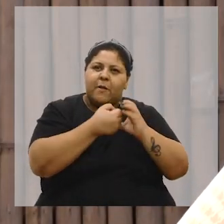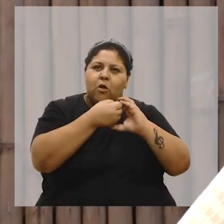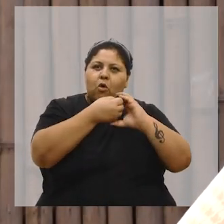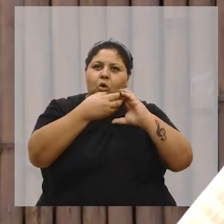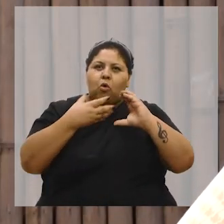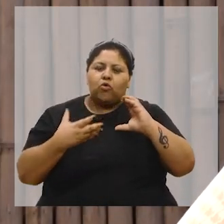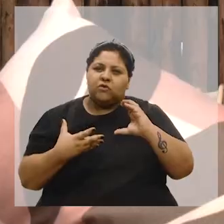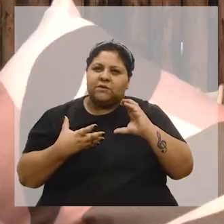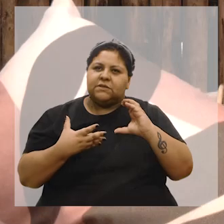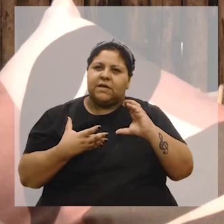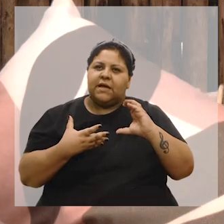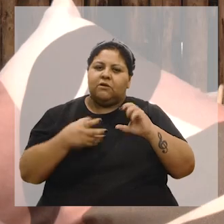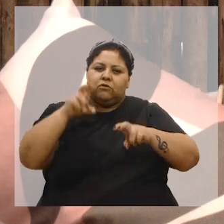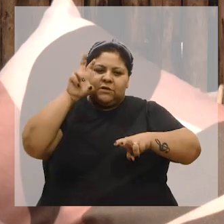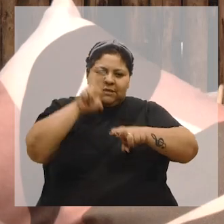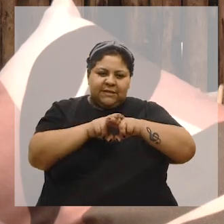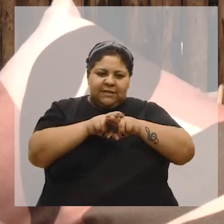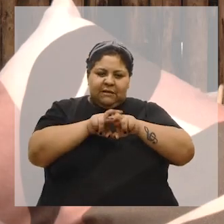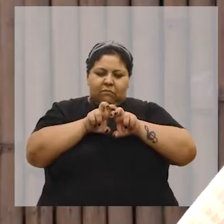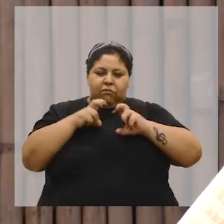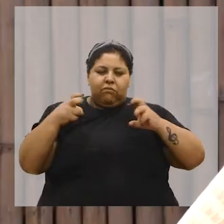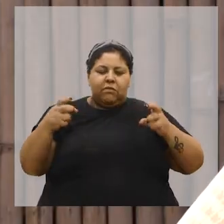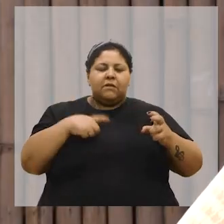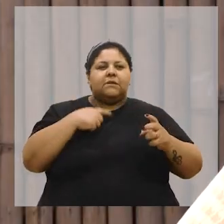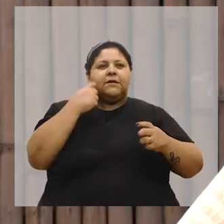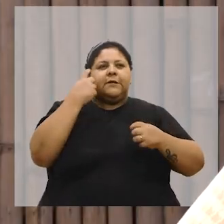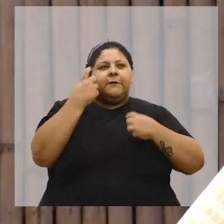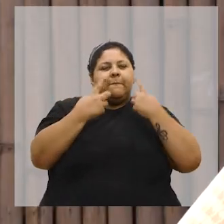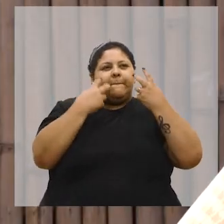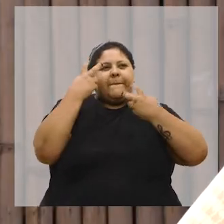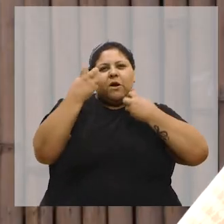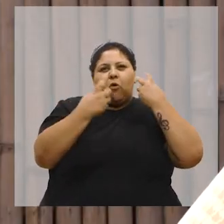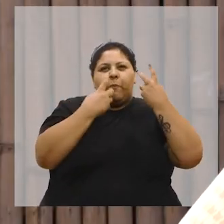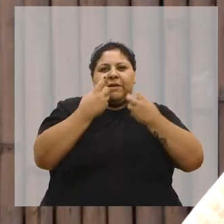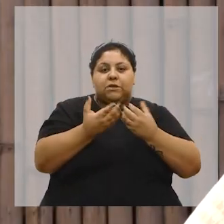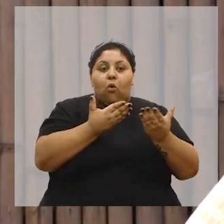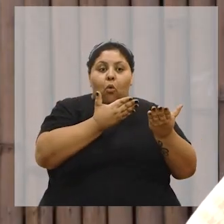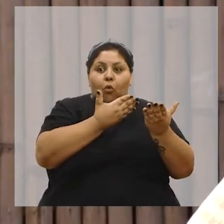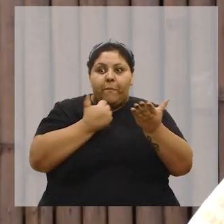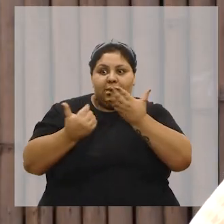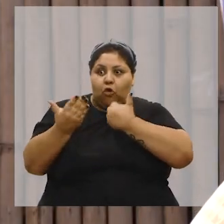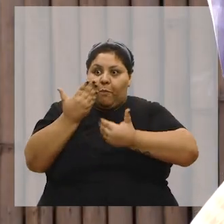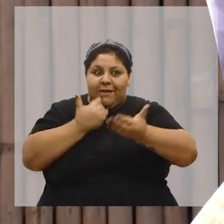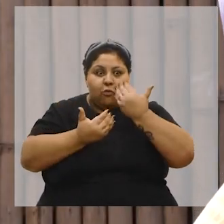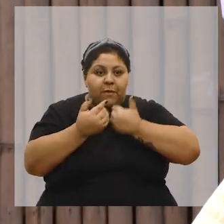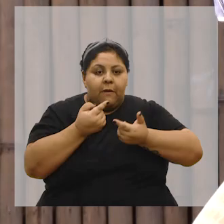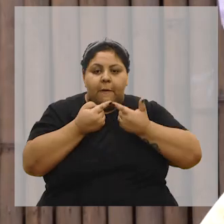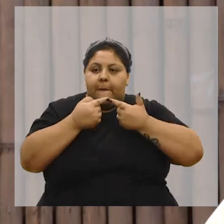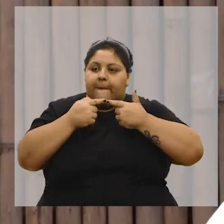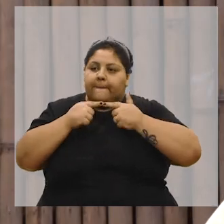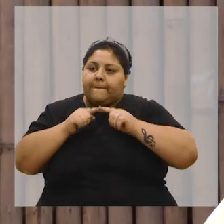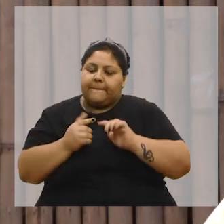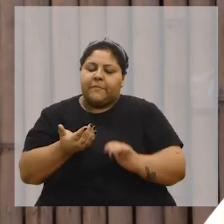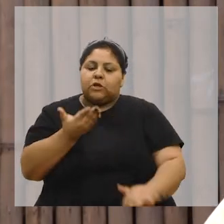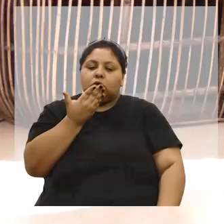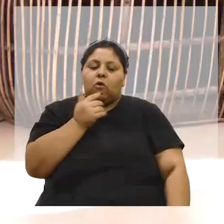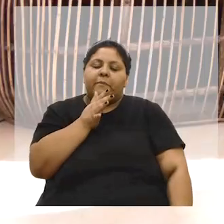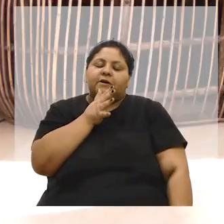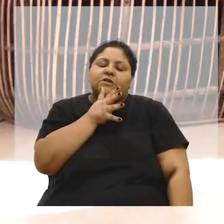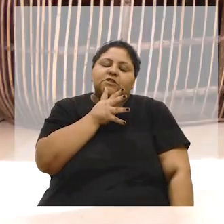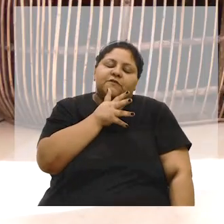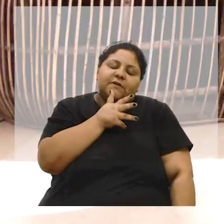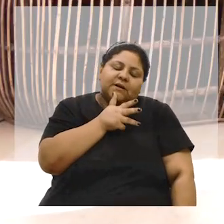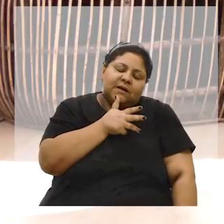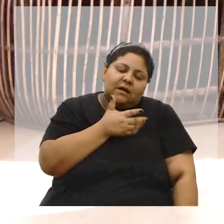sentar na mesa, ficar um tempo mais, não tem aquela preocupação em ter tanta comida, mas de ter um prato que venha que coma